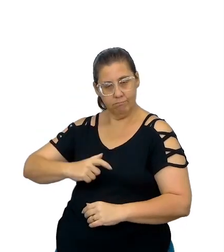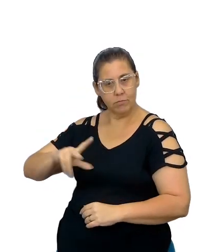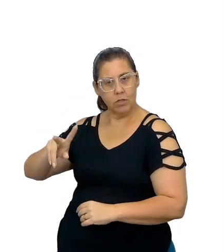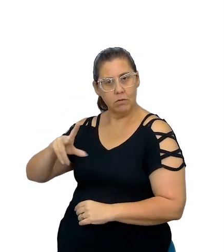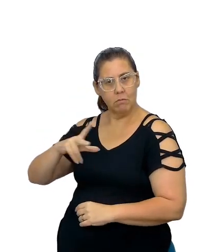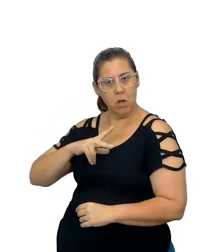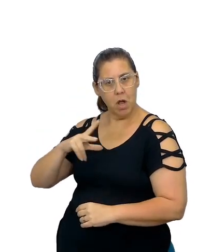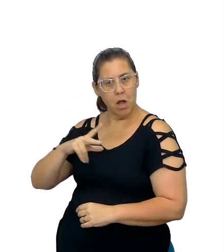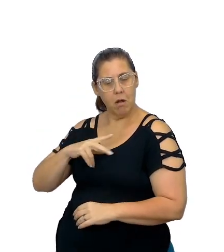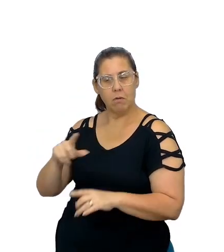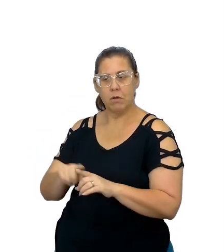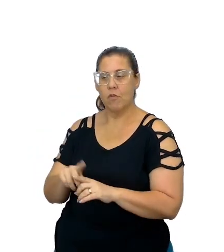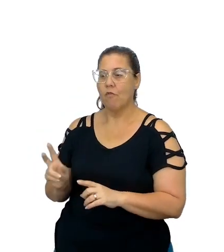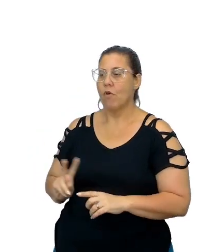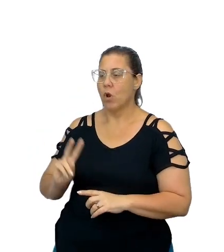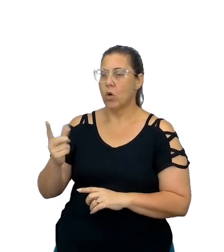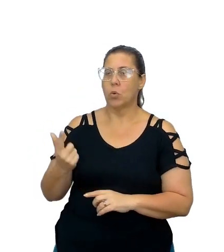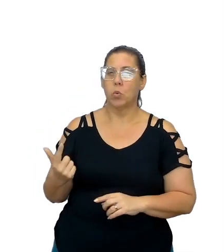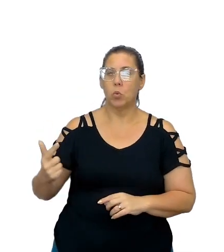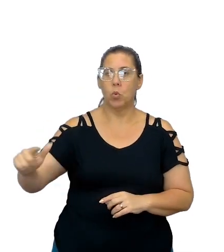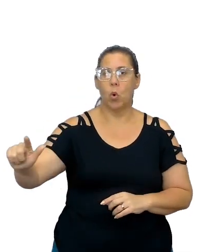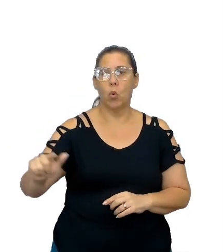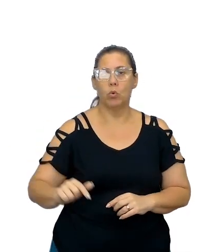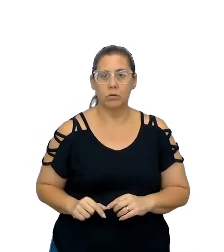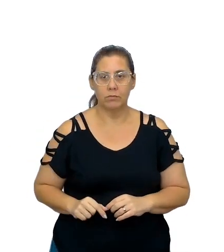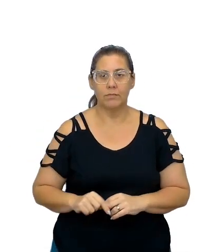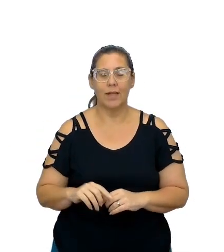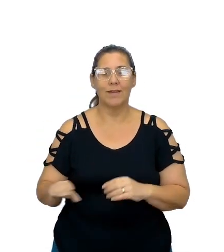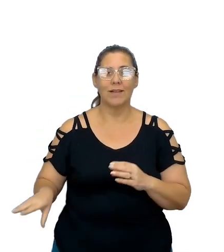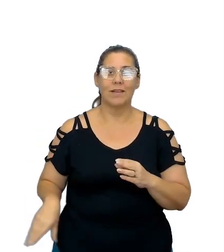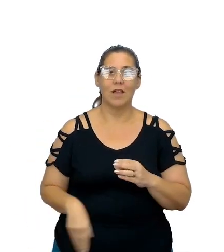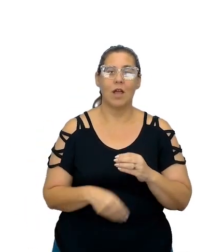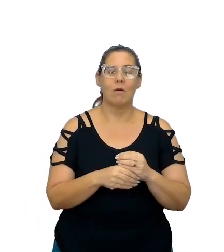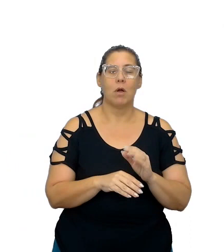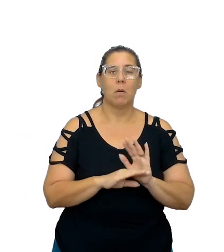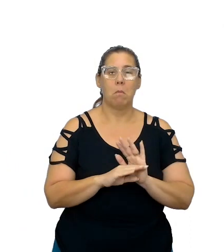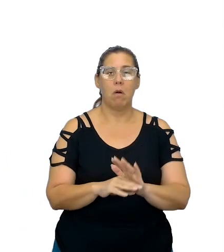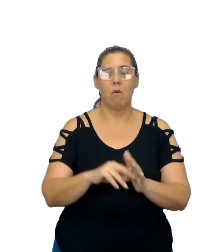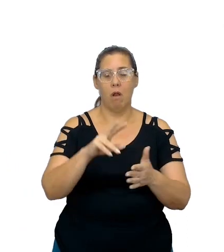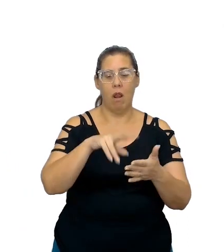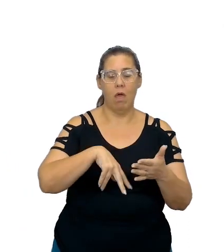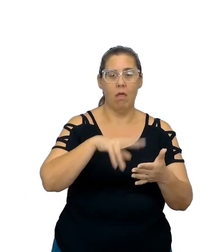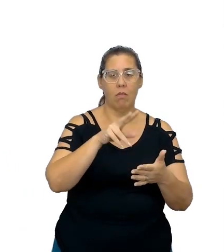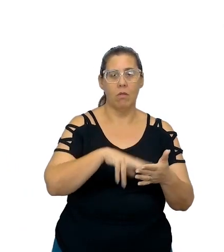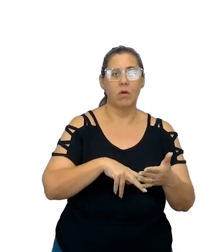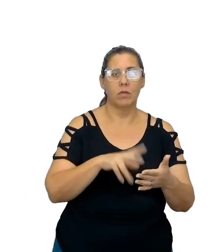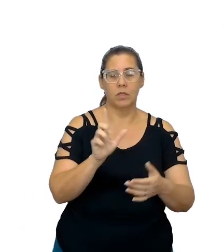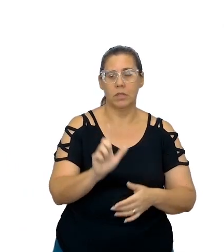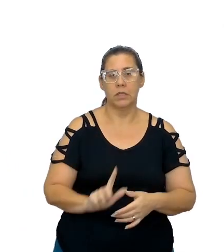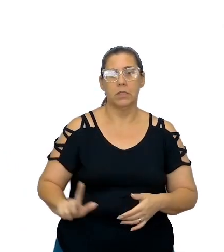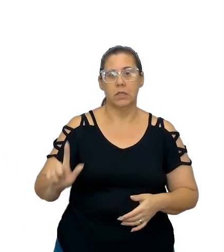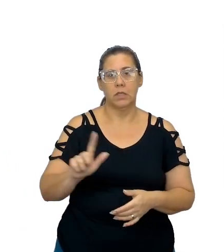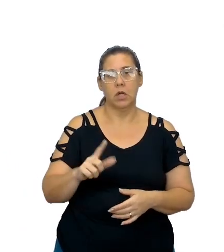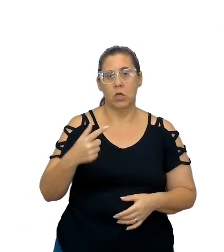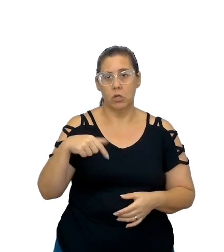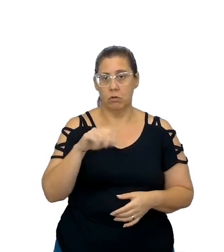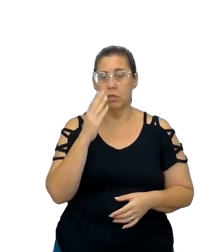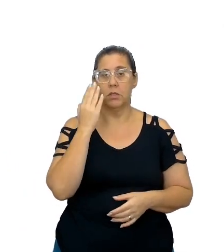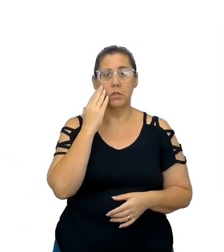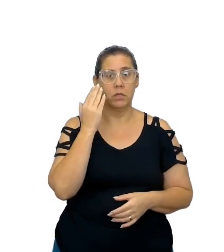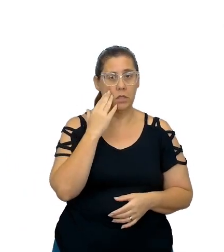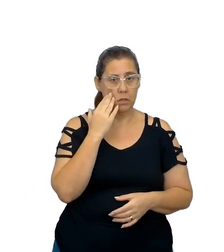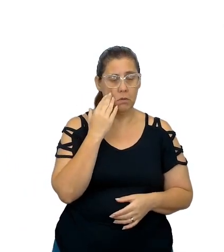e valorização do outro. Contribui para a formação de um leitor literário. E nós sabemos que um leitor